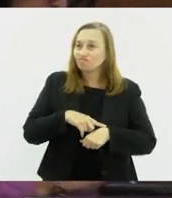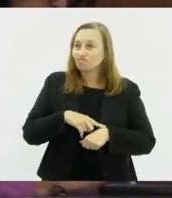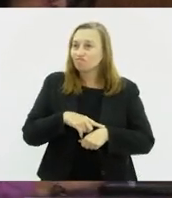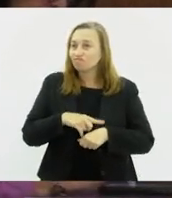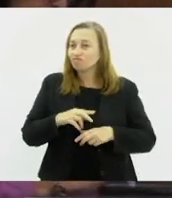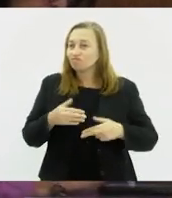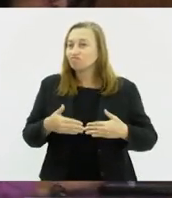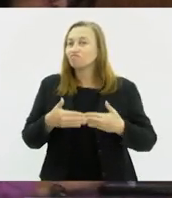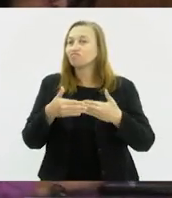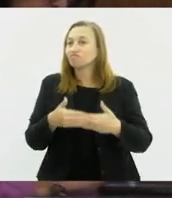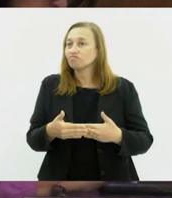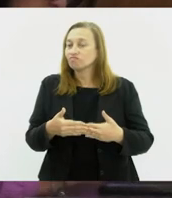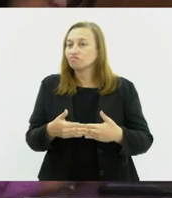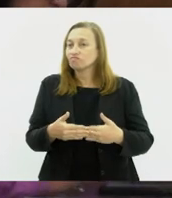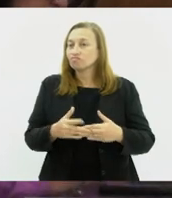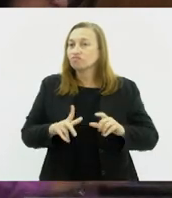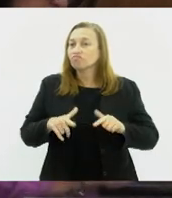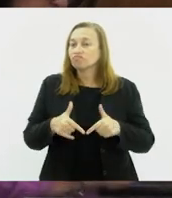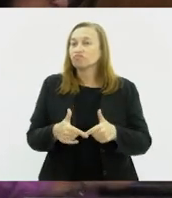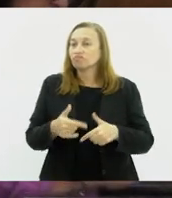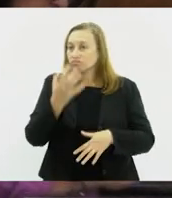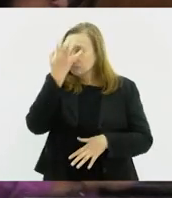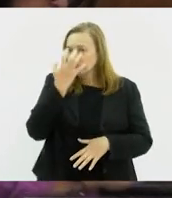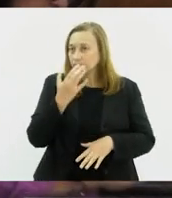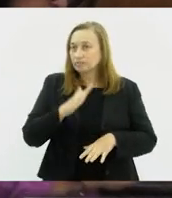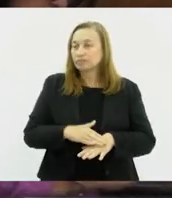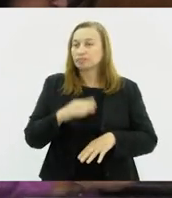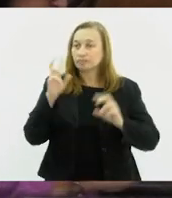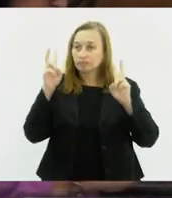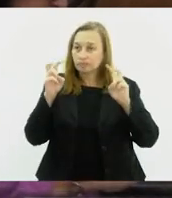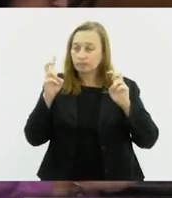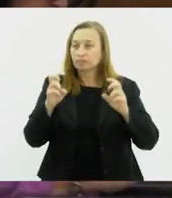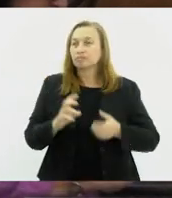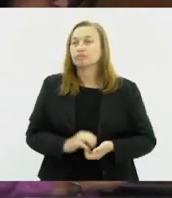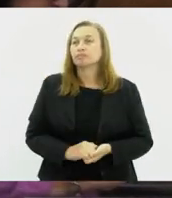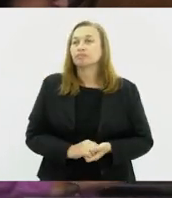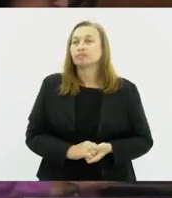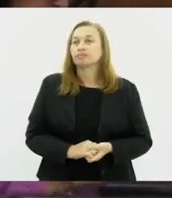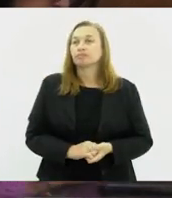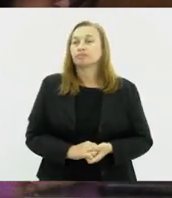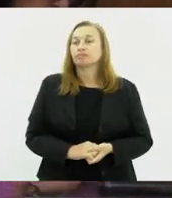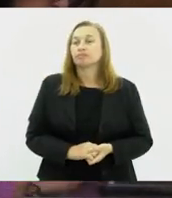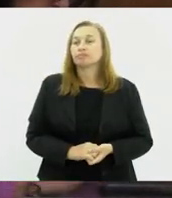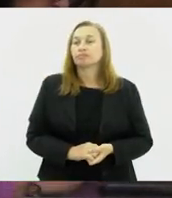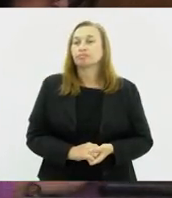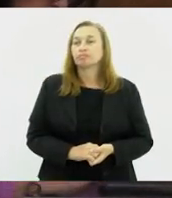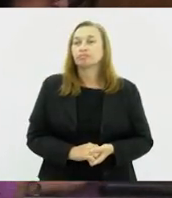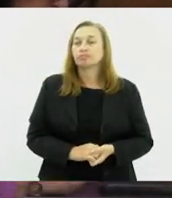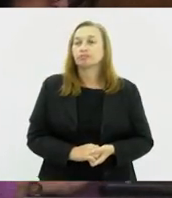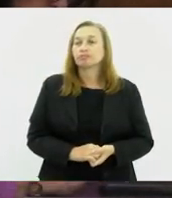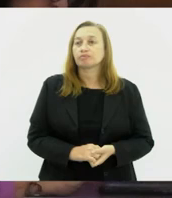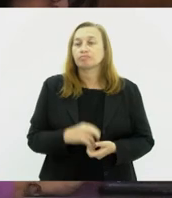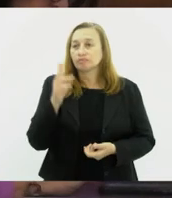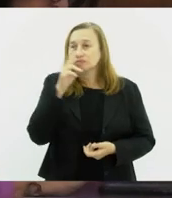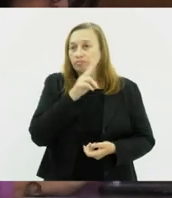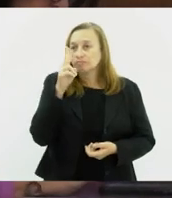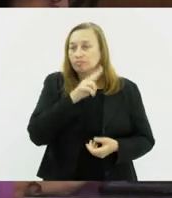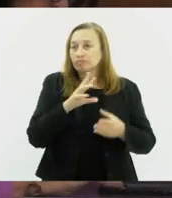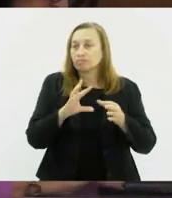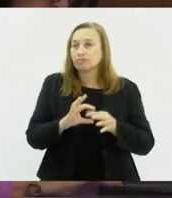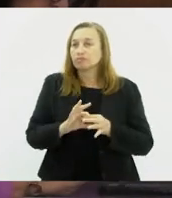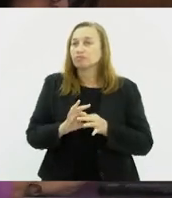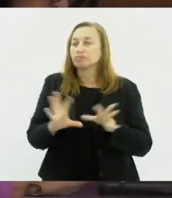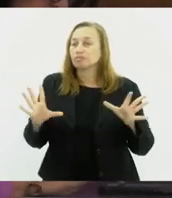passo à frente tratar esse assunto com uma seriedade maior e trazer à tona A Urgência da legalização